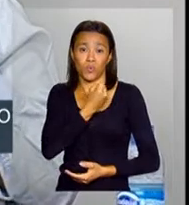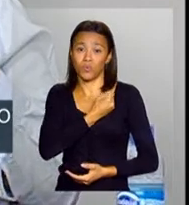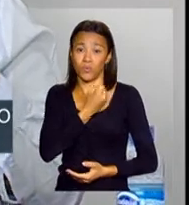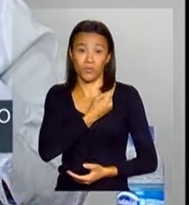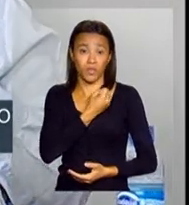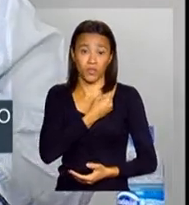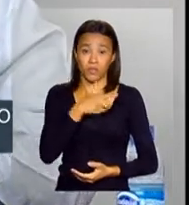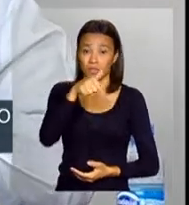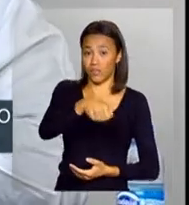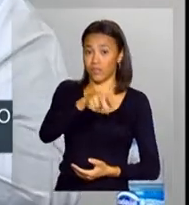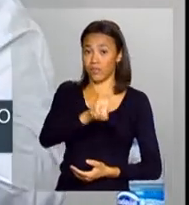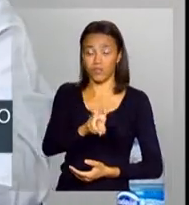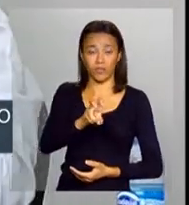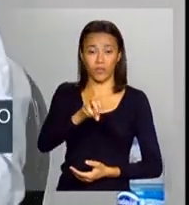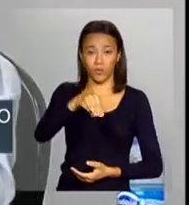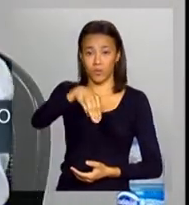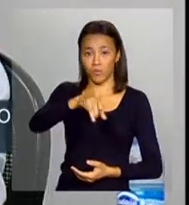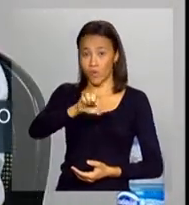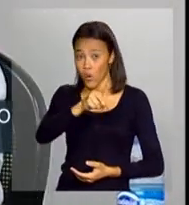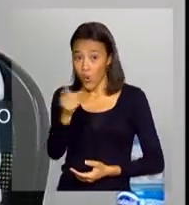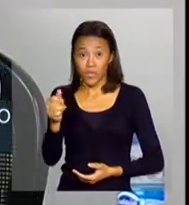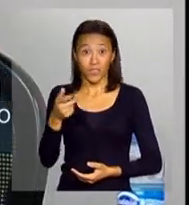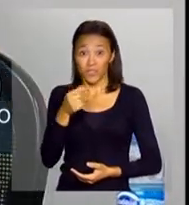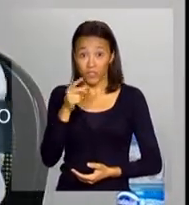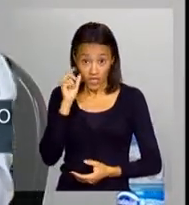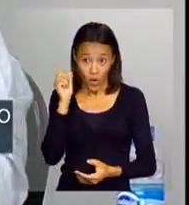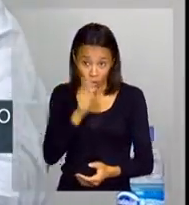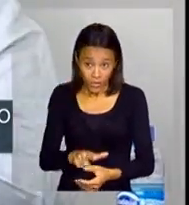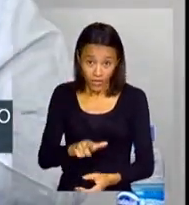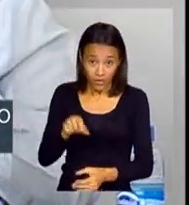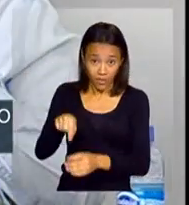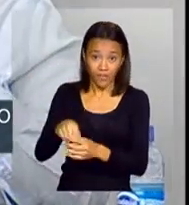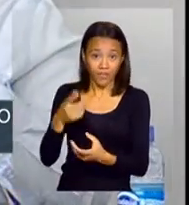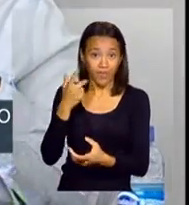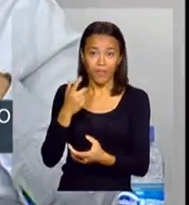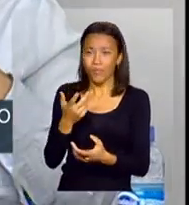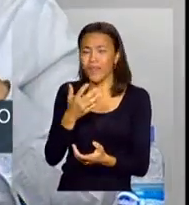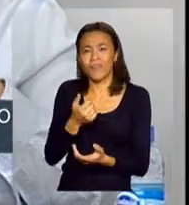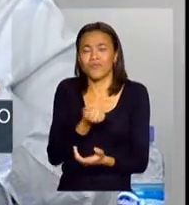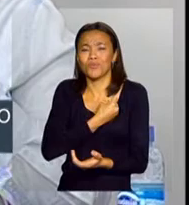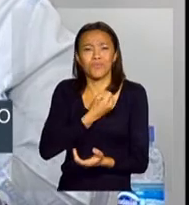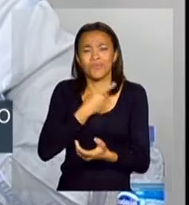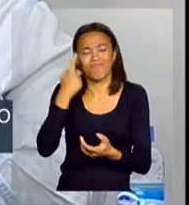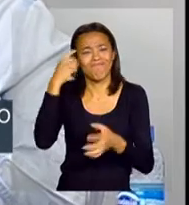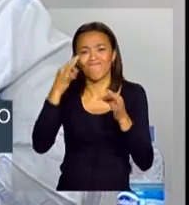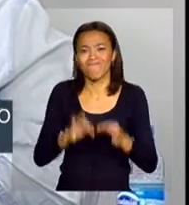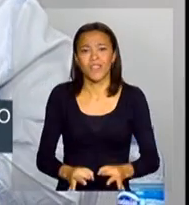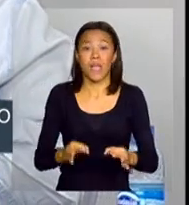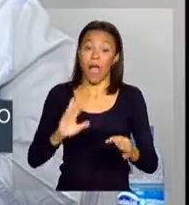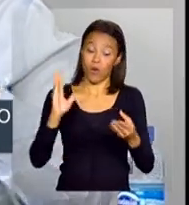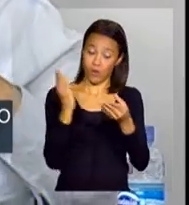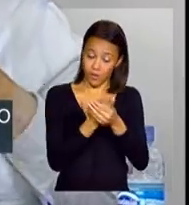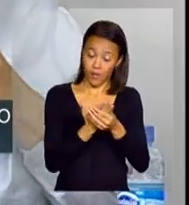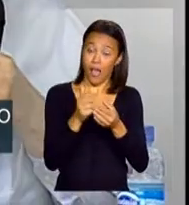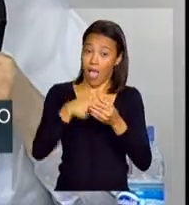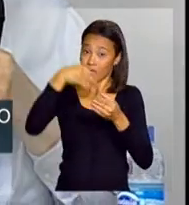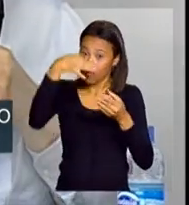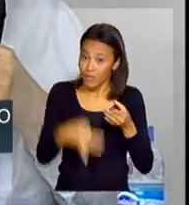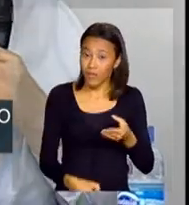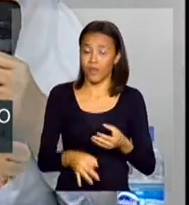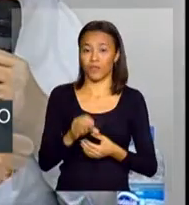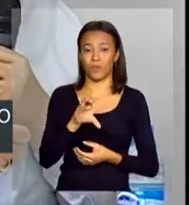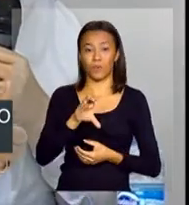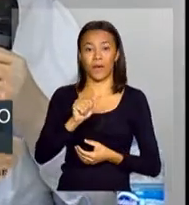75 milhões. Olha, se acertar na loteria, me conta que eu estou topando. Tá? Agora, só o cadastro vai nos dar. As condições,